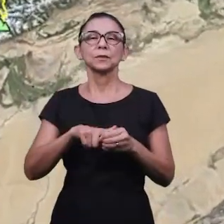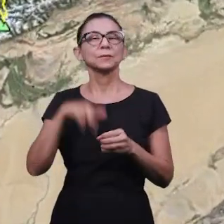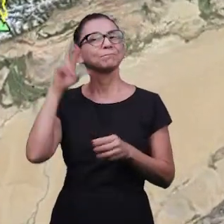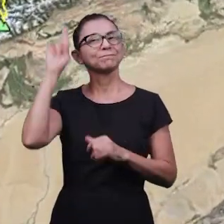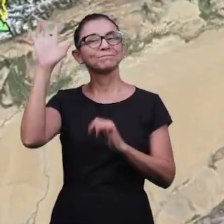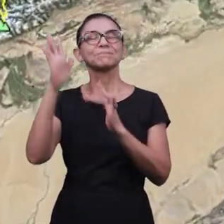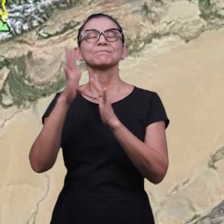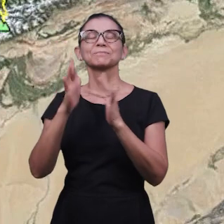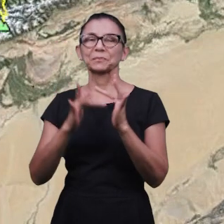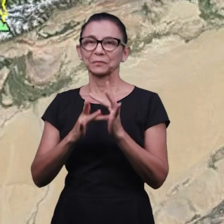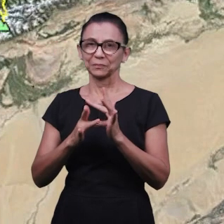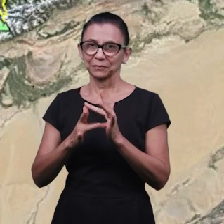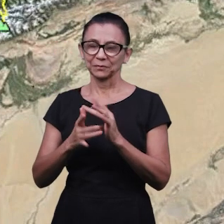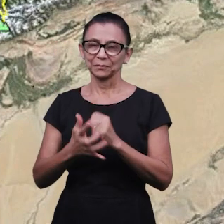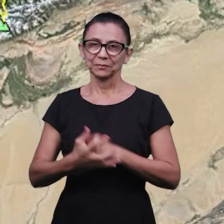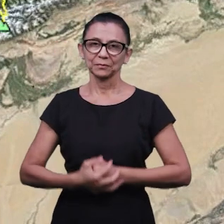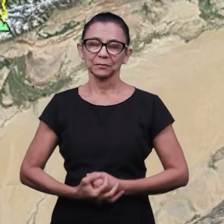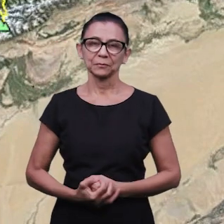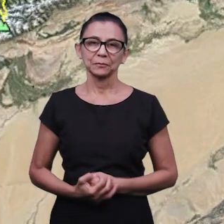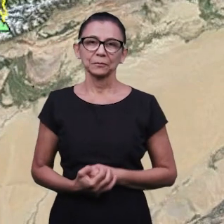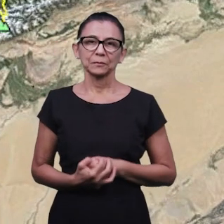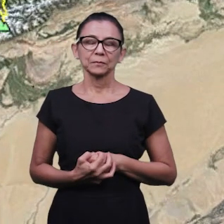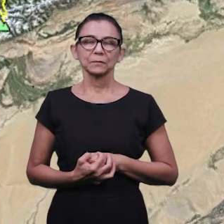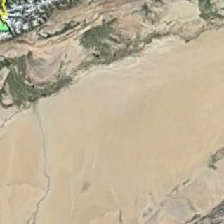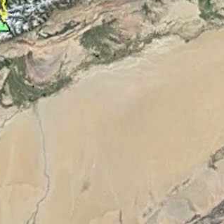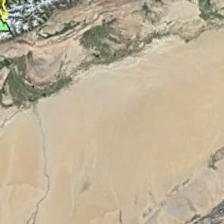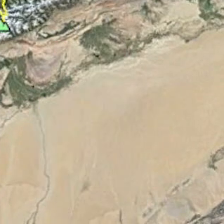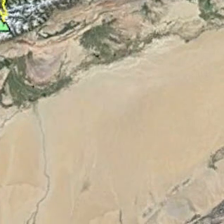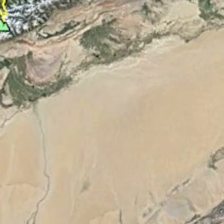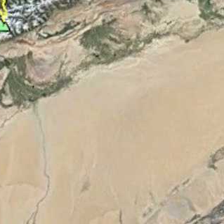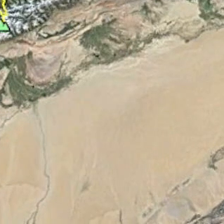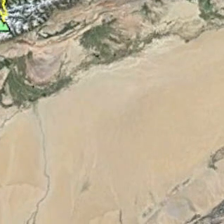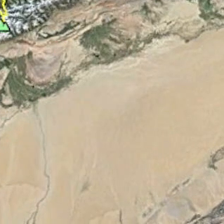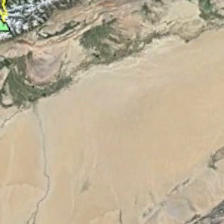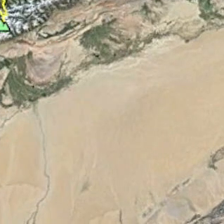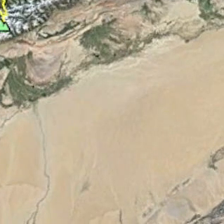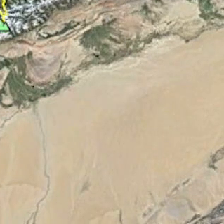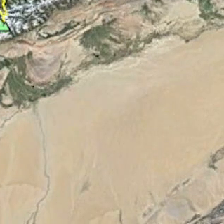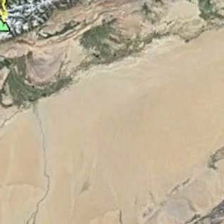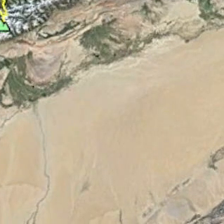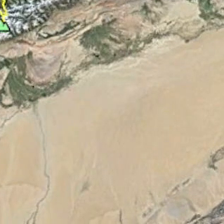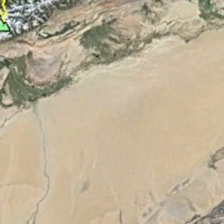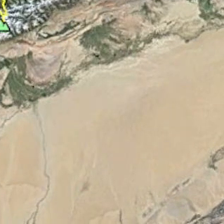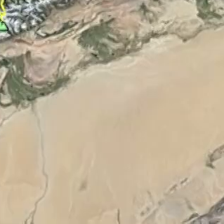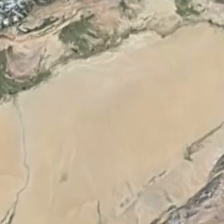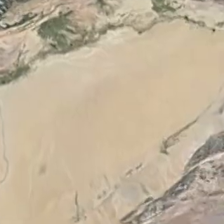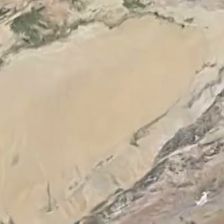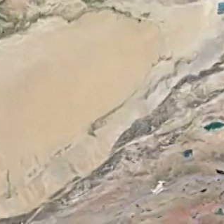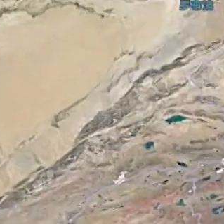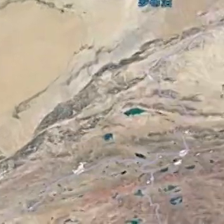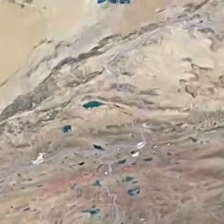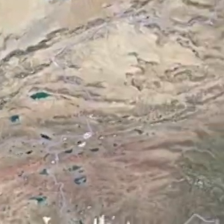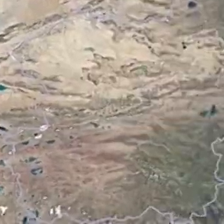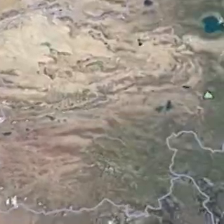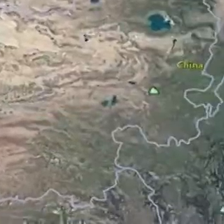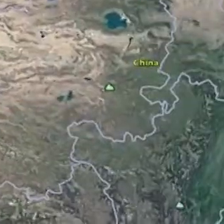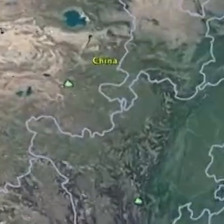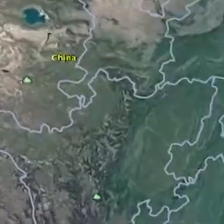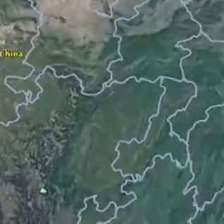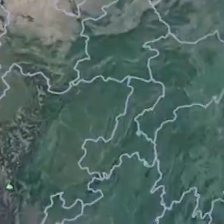na véspera de sua morte na cruz do Calvário. Pessoas de todas as partes do mundo têm sido alcançadas